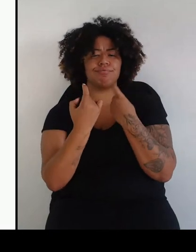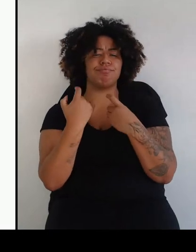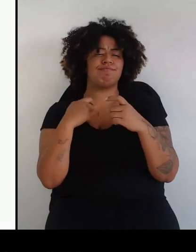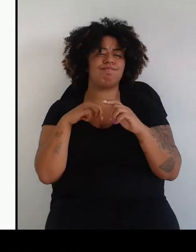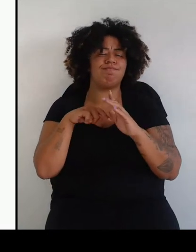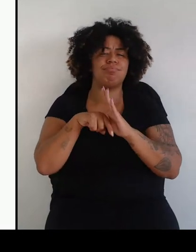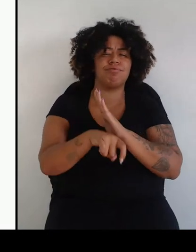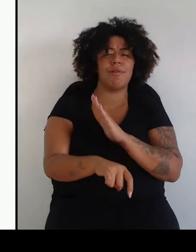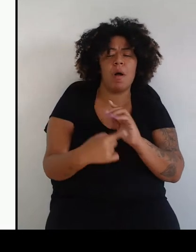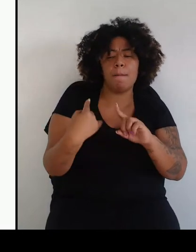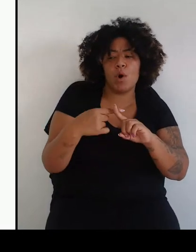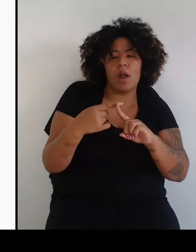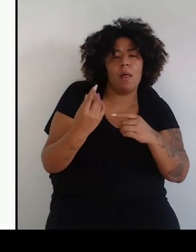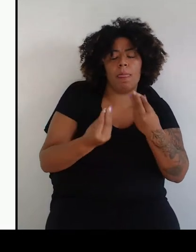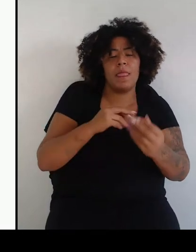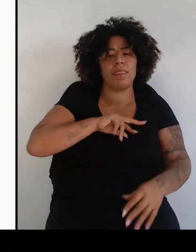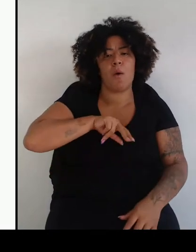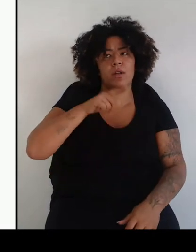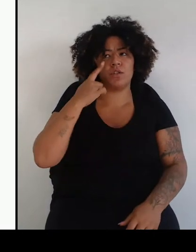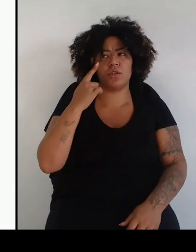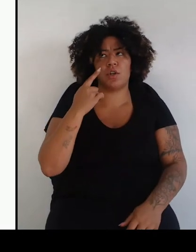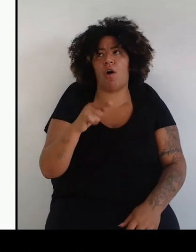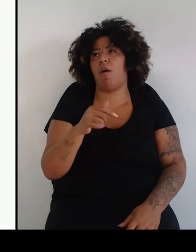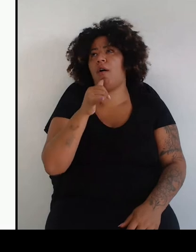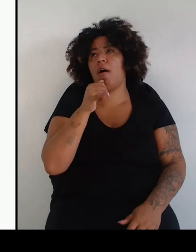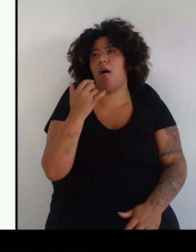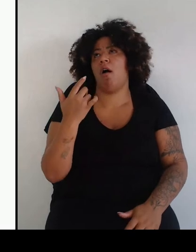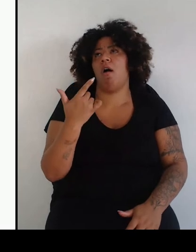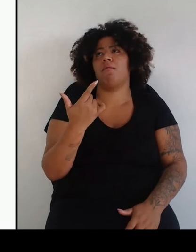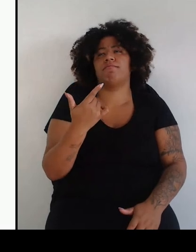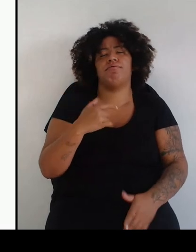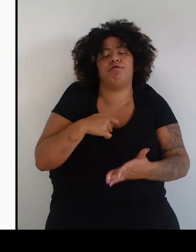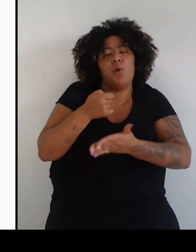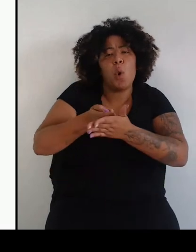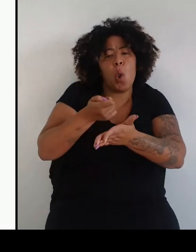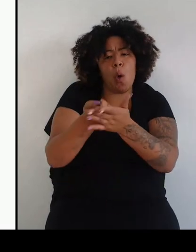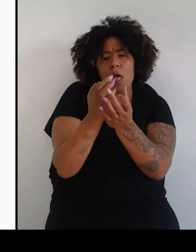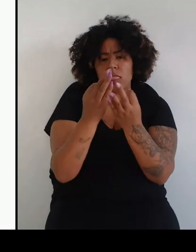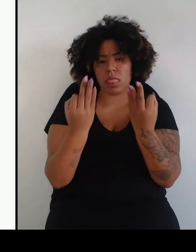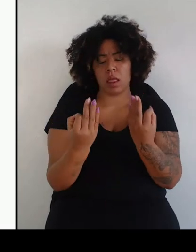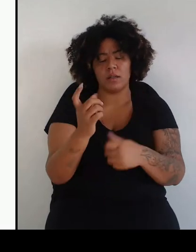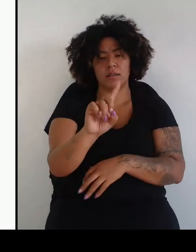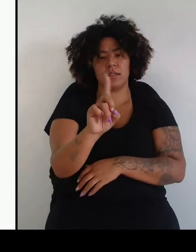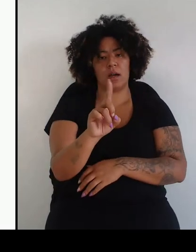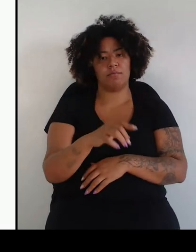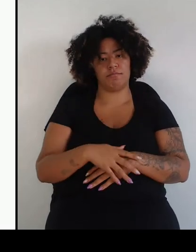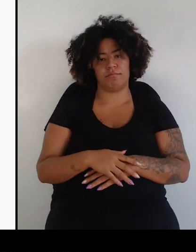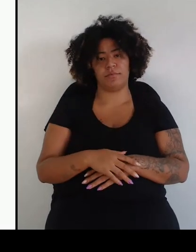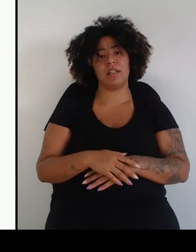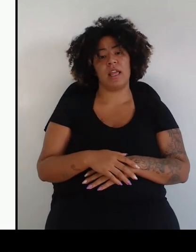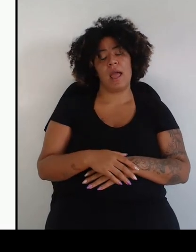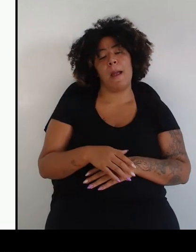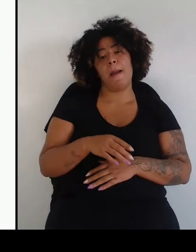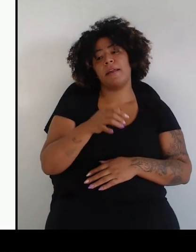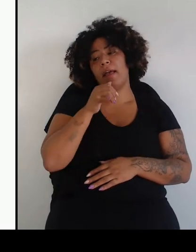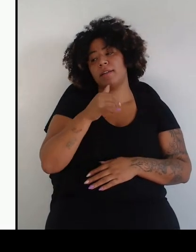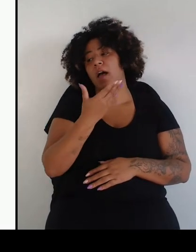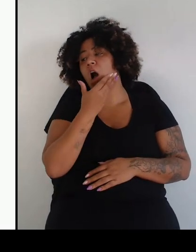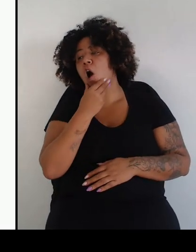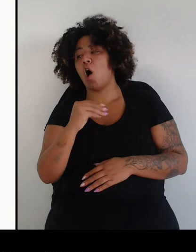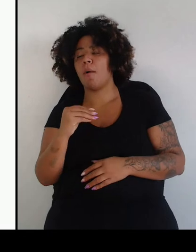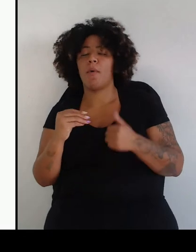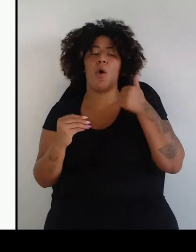muito além dessa oposição simples binária entre homem ou mulher ou outras